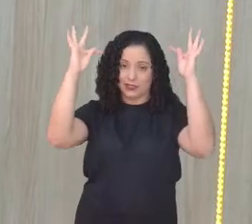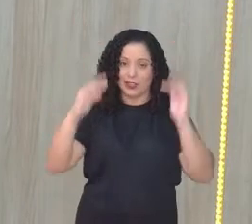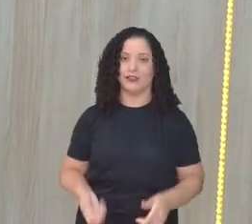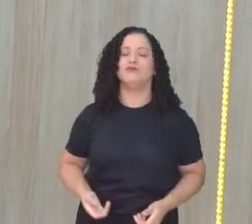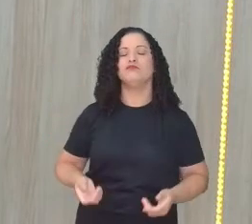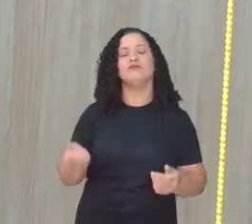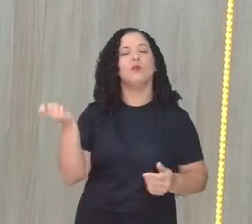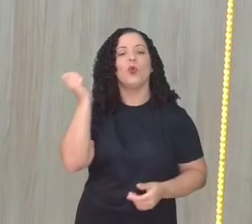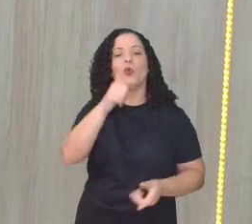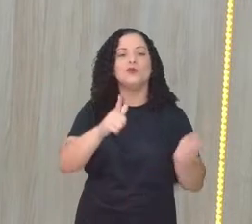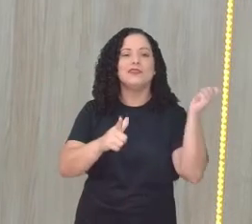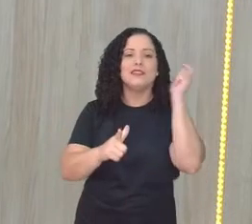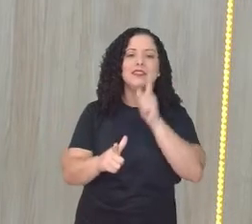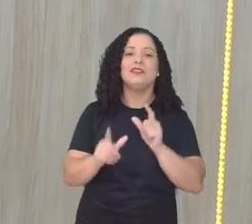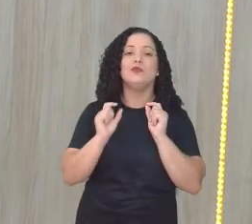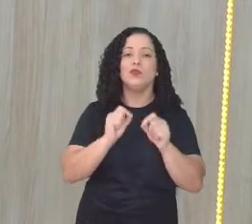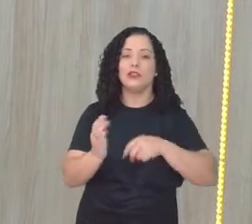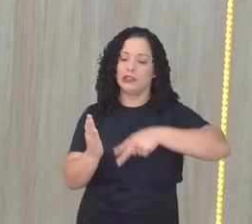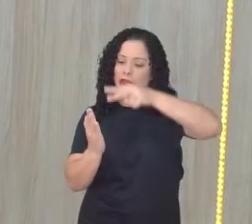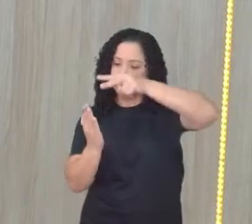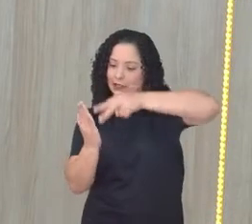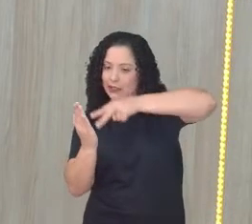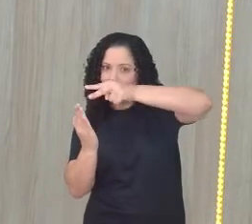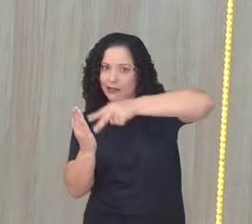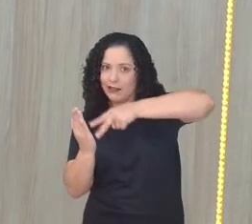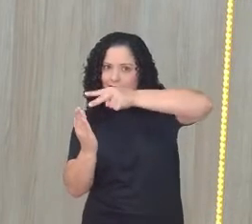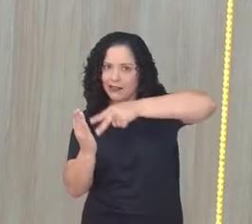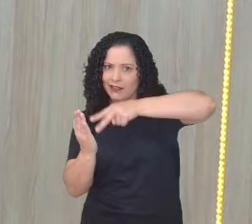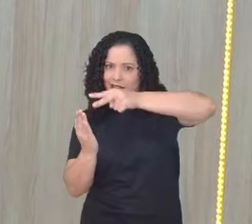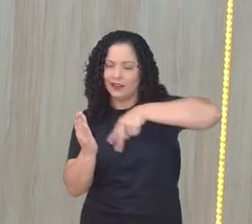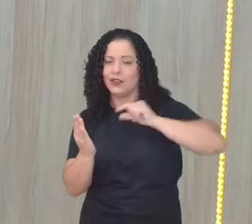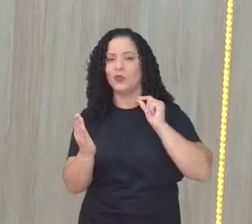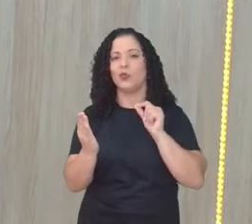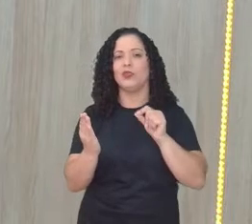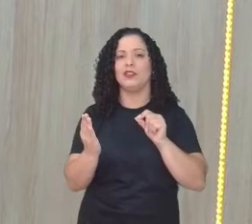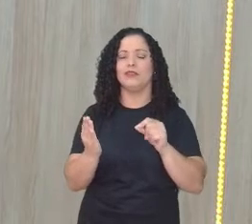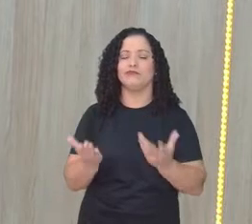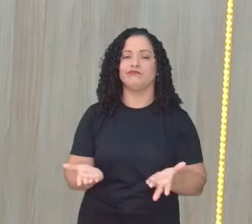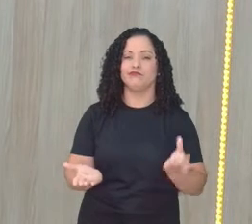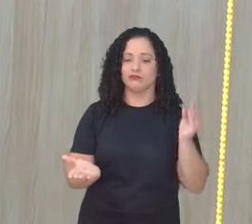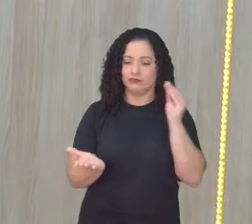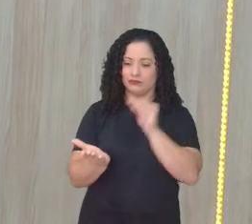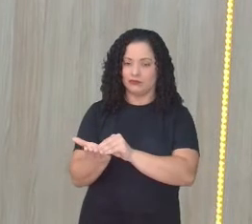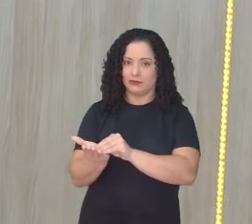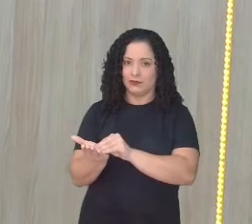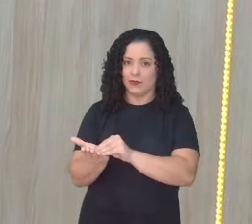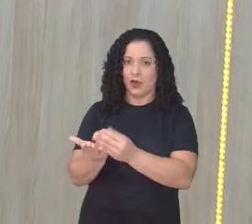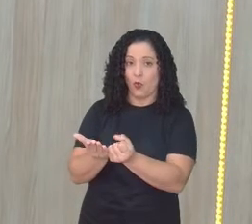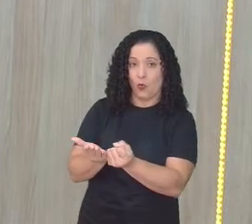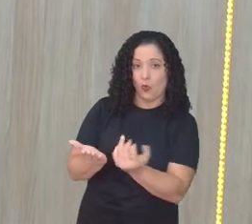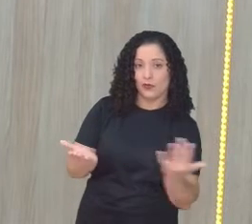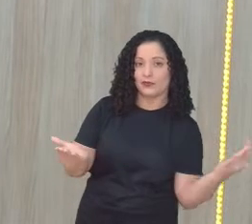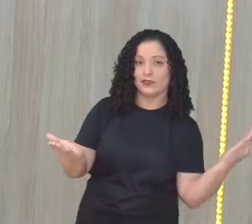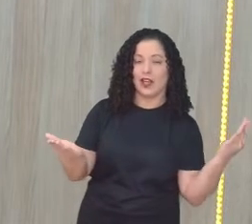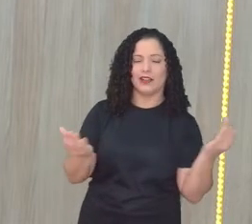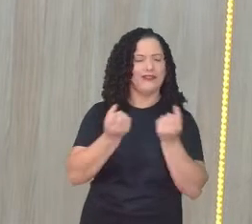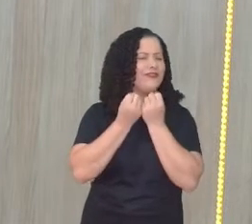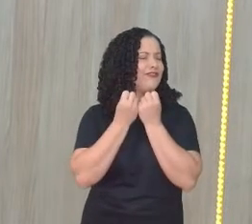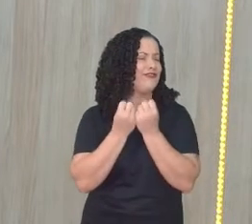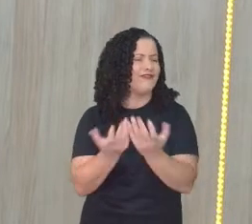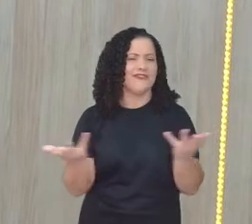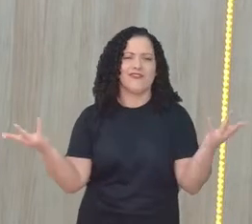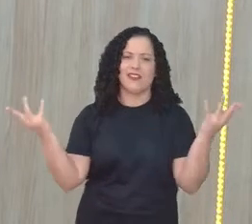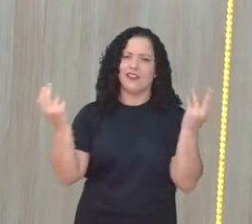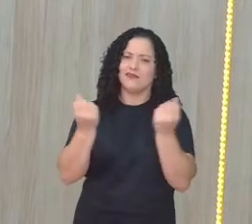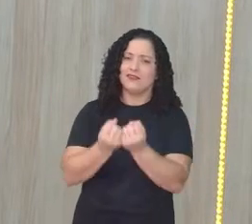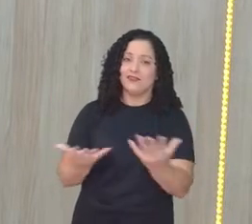e-book, né, o livro eletrônico, né, que você coloca num leitor daquele uma quantidade infindável ali de